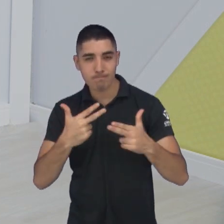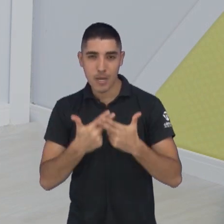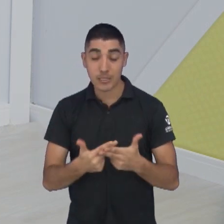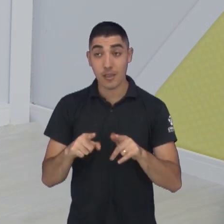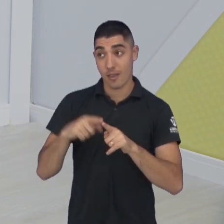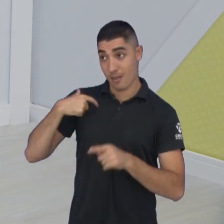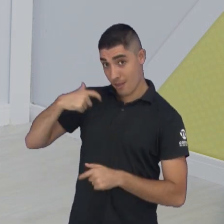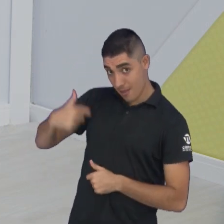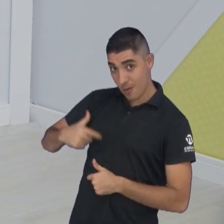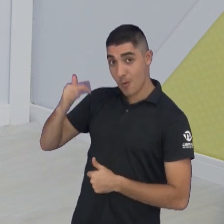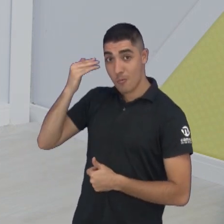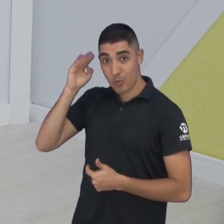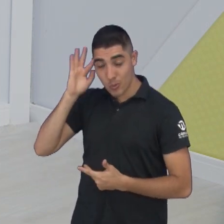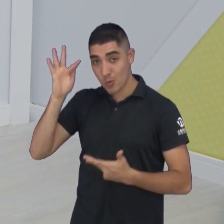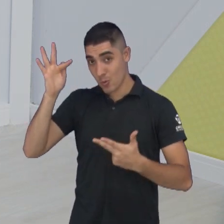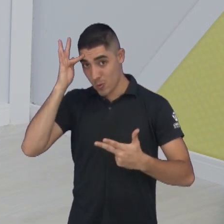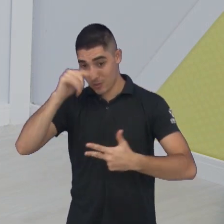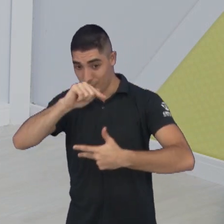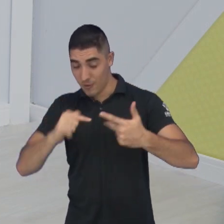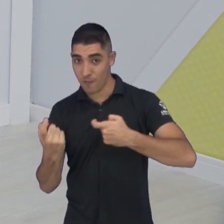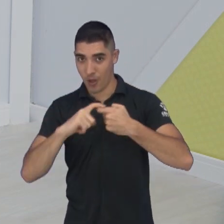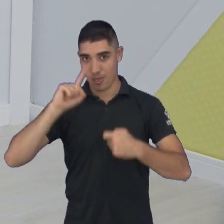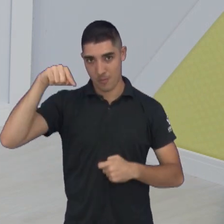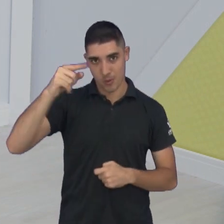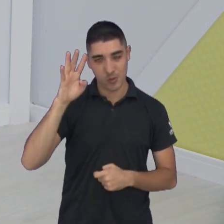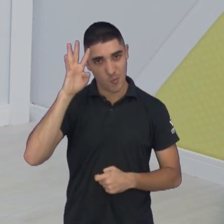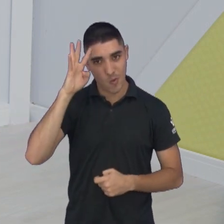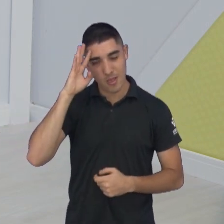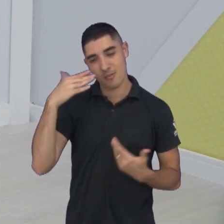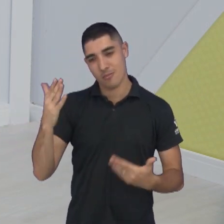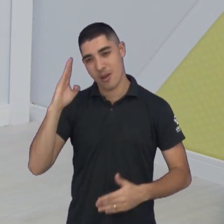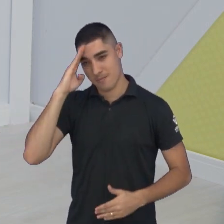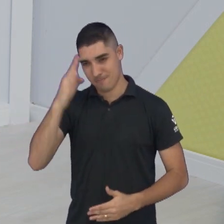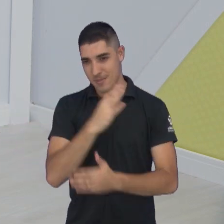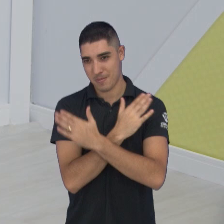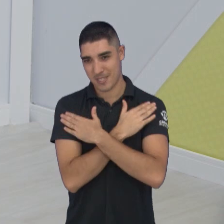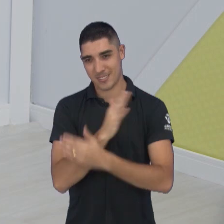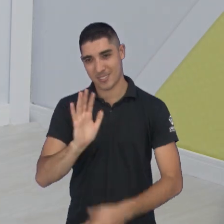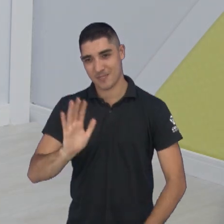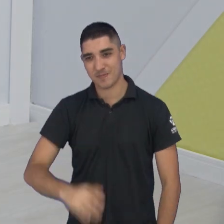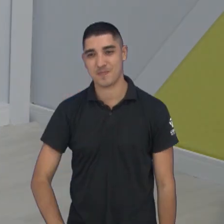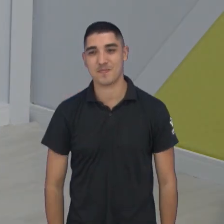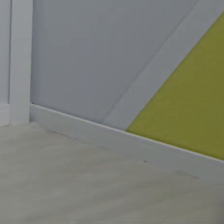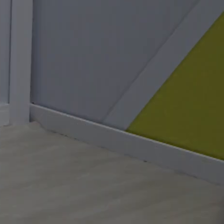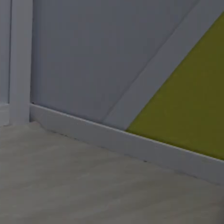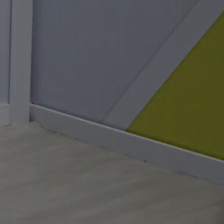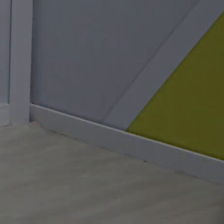Brunão, Luizão, a gente volta na próxima quarta-feira. De minha parte, grande abraço, até lá. Tchau, tchau.